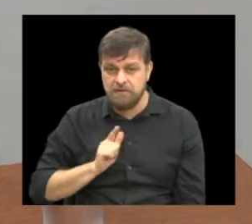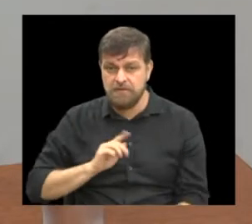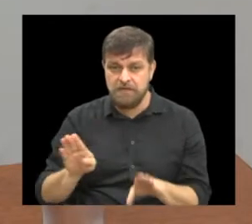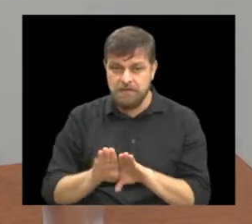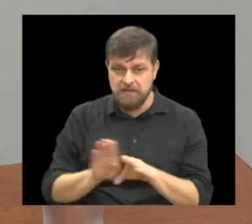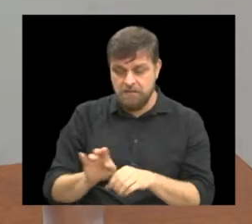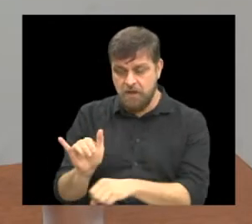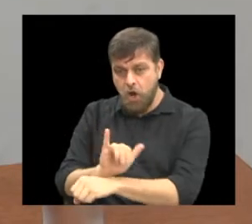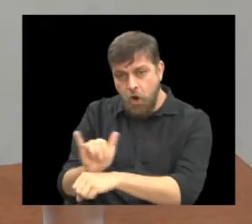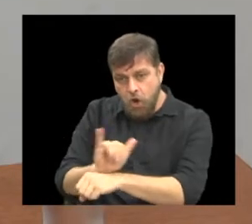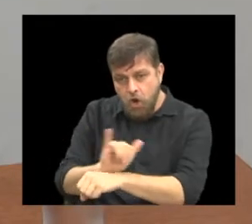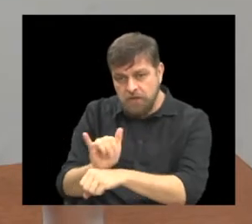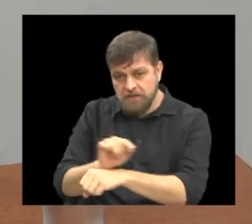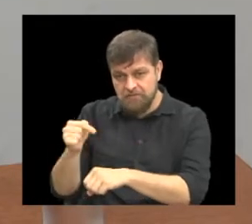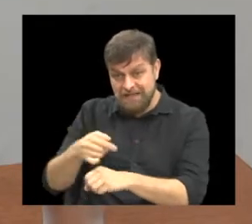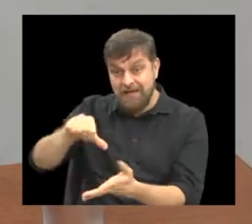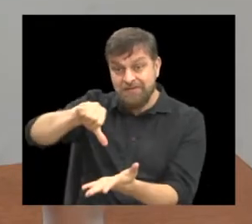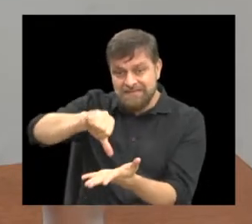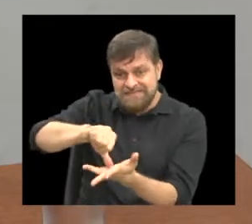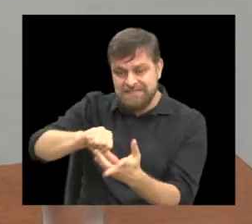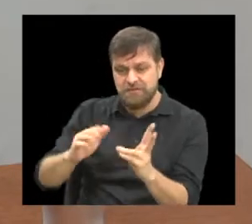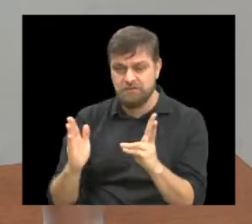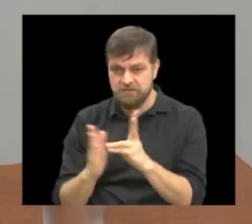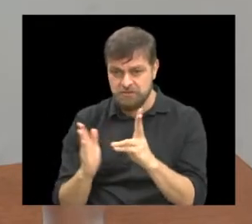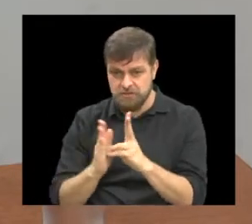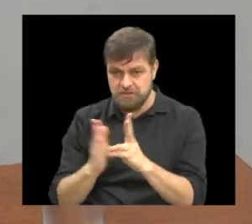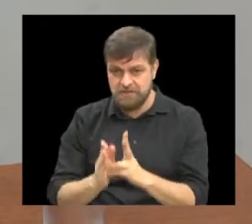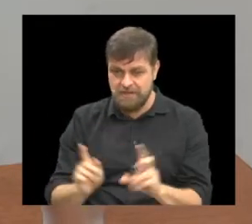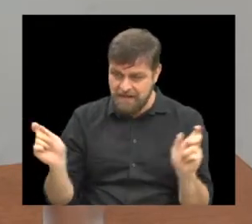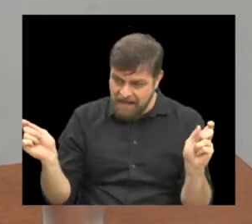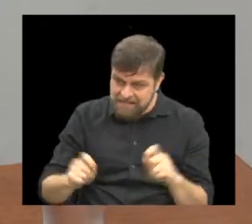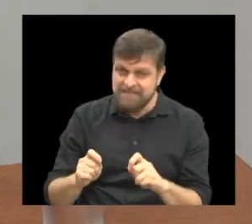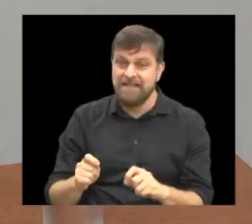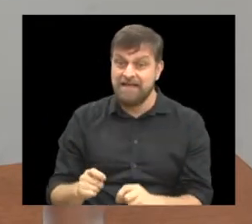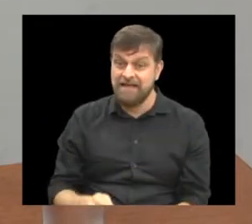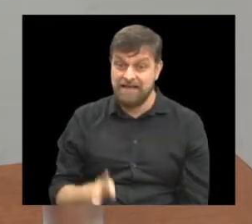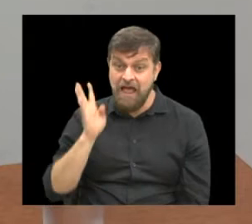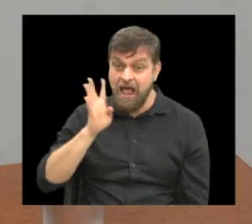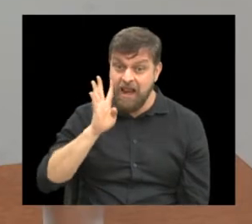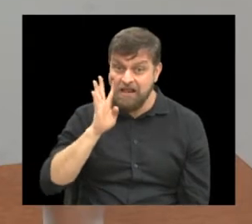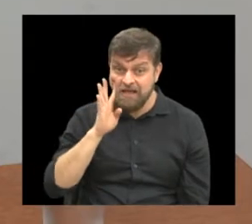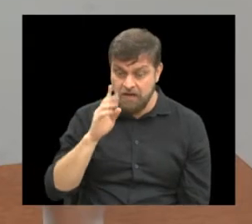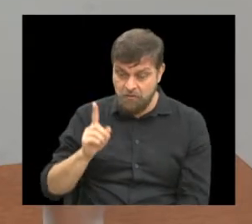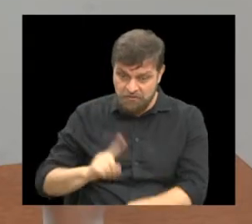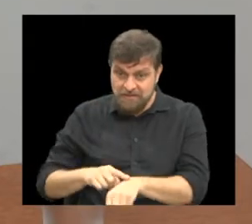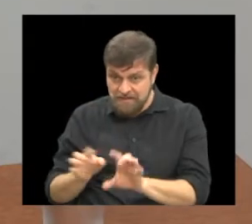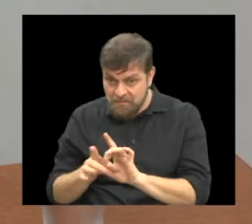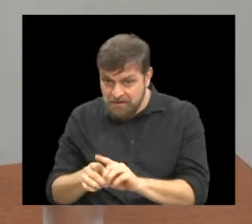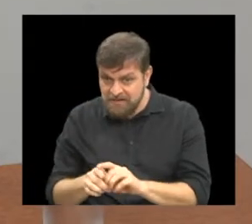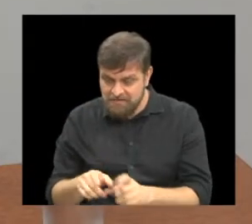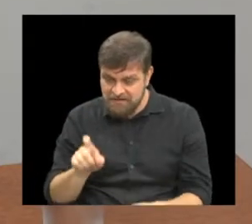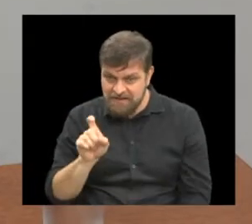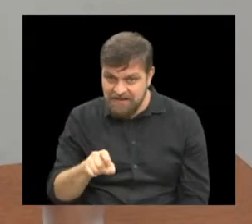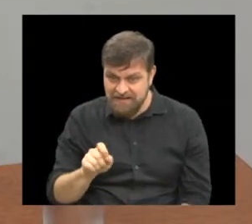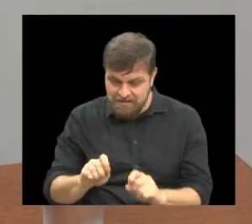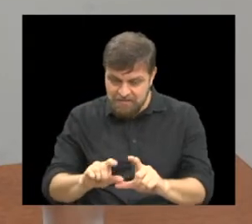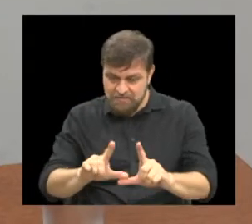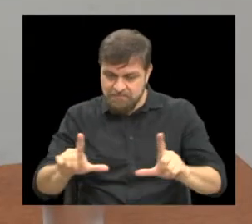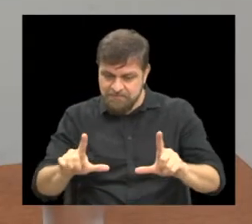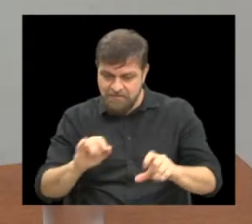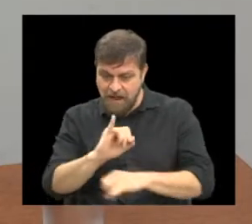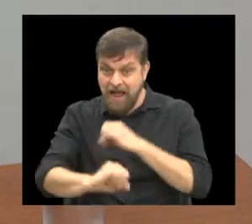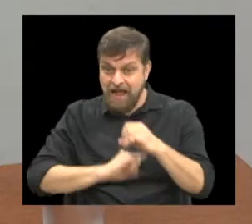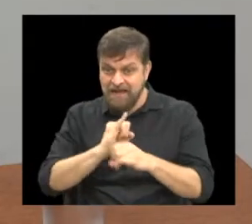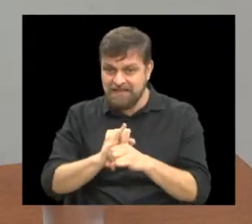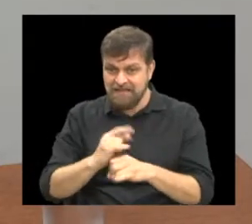canal no YouTube que chama Centro Tiquira. Então, vale a pena, se vocês tiverem um tempinho, dar uma clicada lá, a